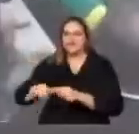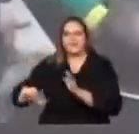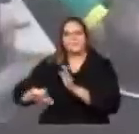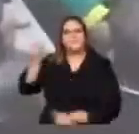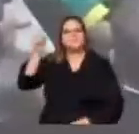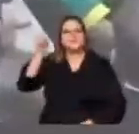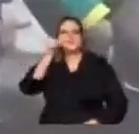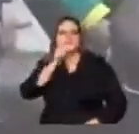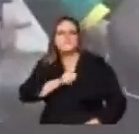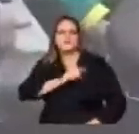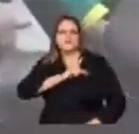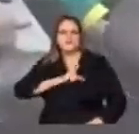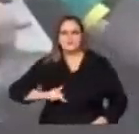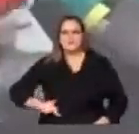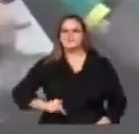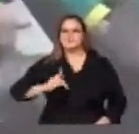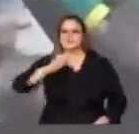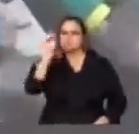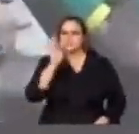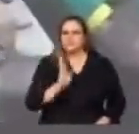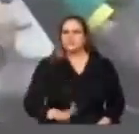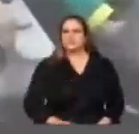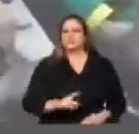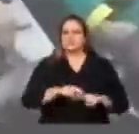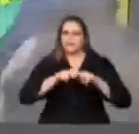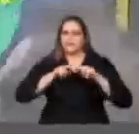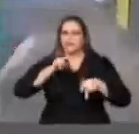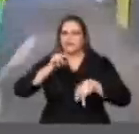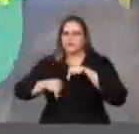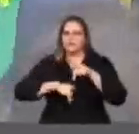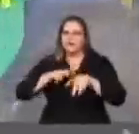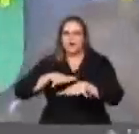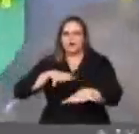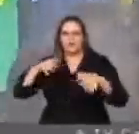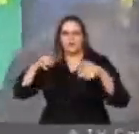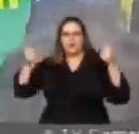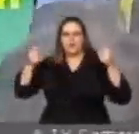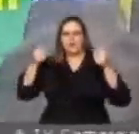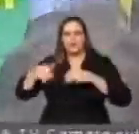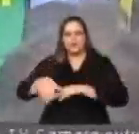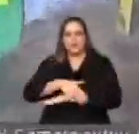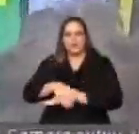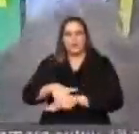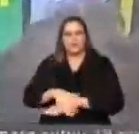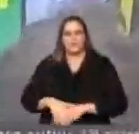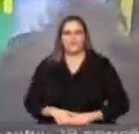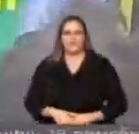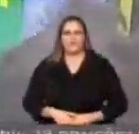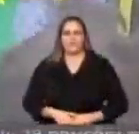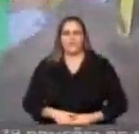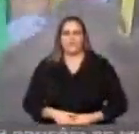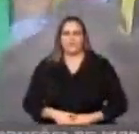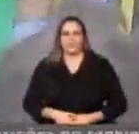mulher presidenta da República, pelo povo na rua. Como vota,